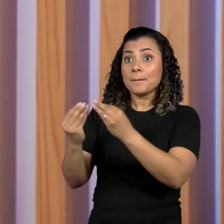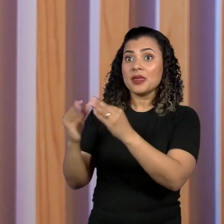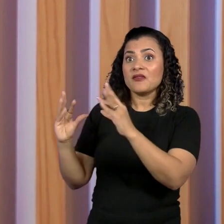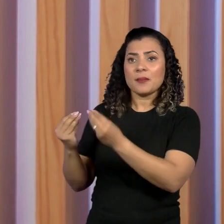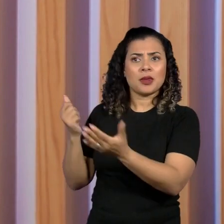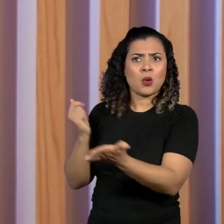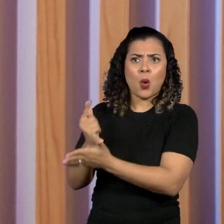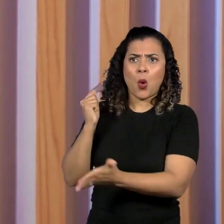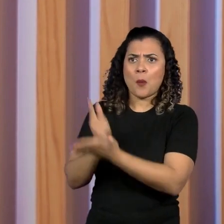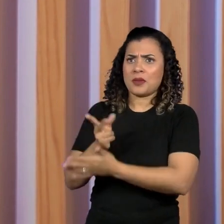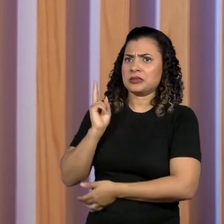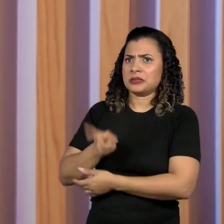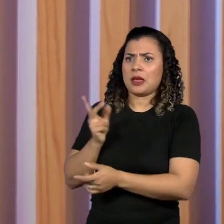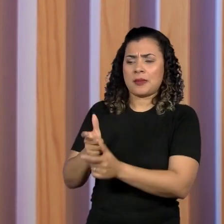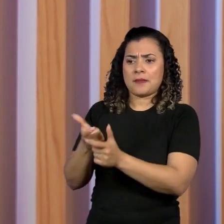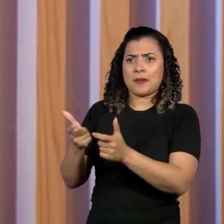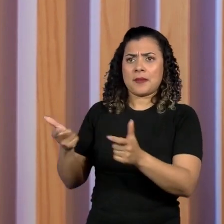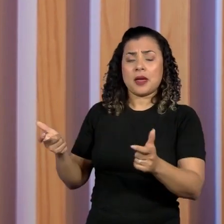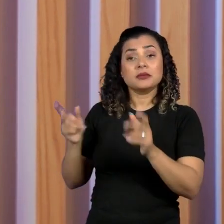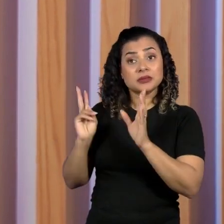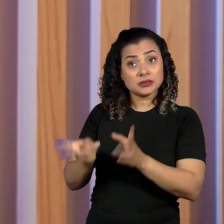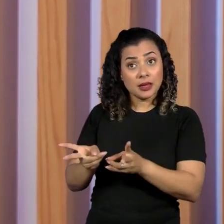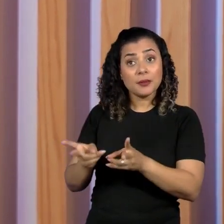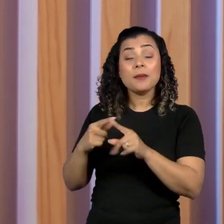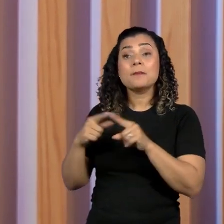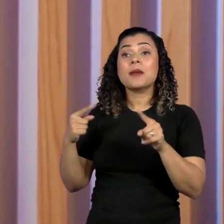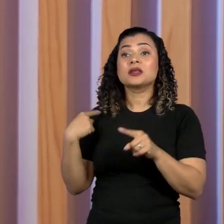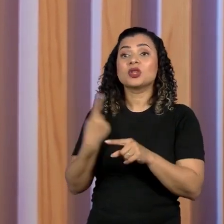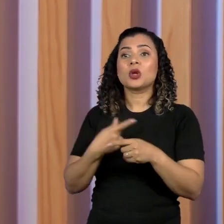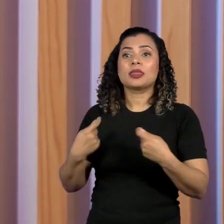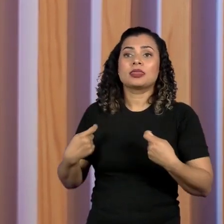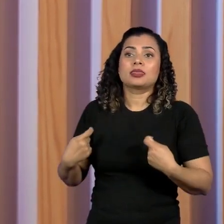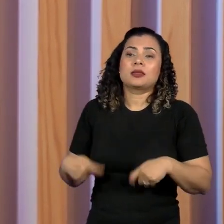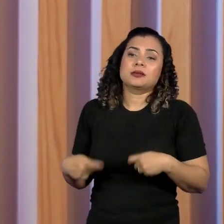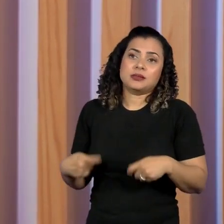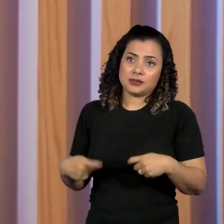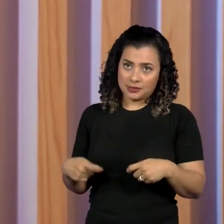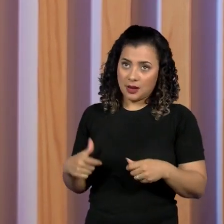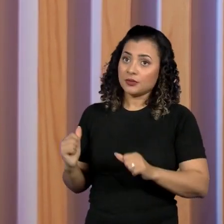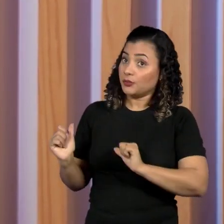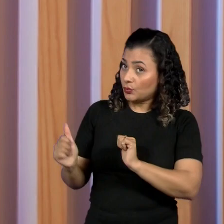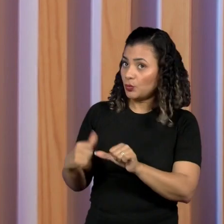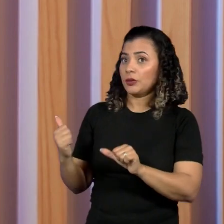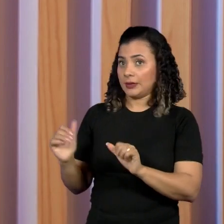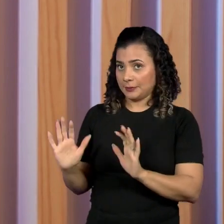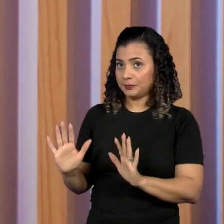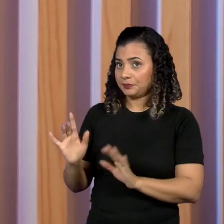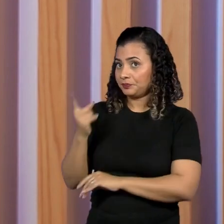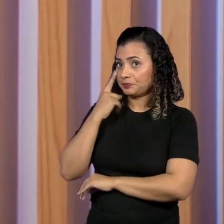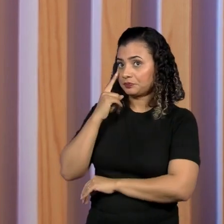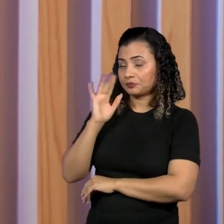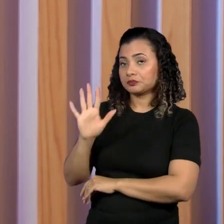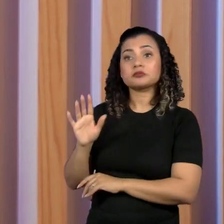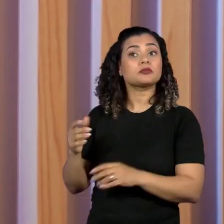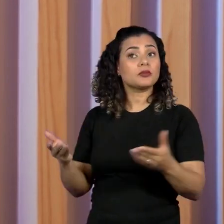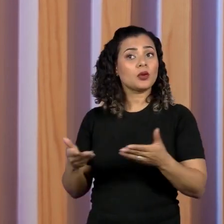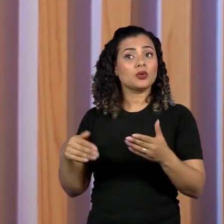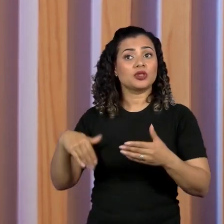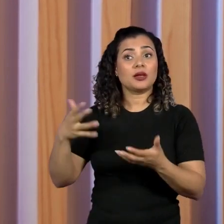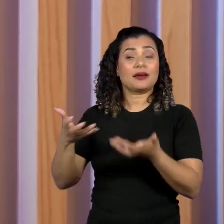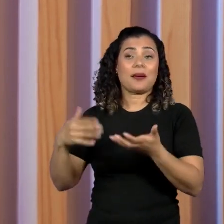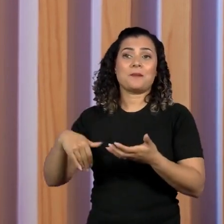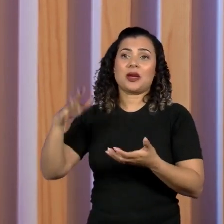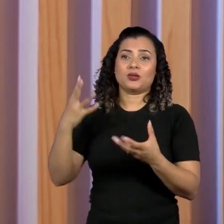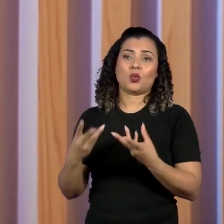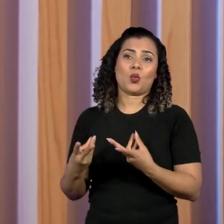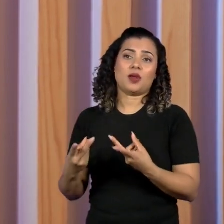famílias acaba crescendo, só que eu percebo que as nossas necessidades vão mudando. Então, a gente busca hoje mais qualidade